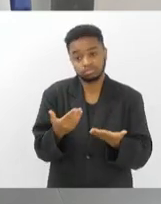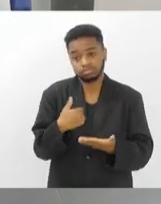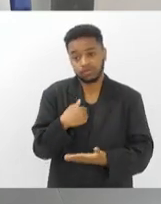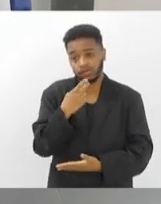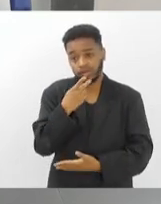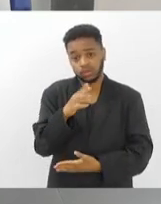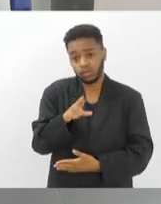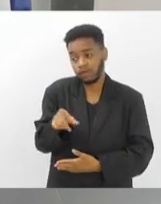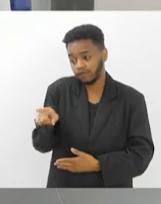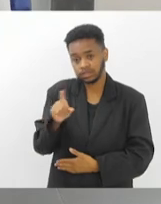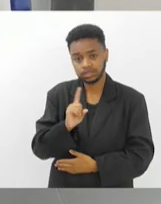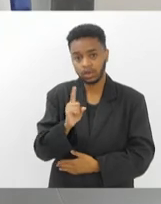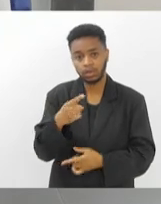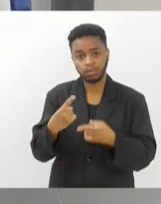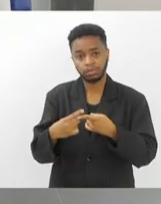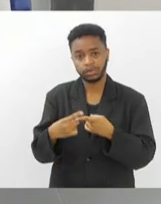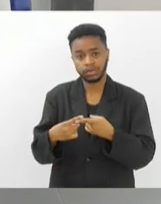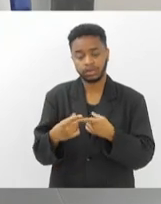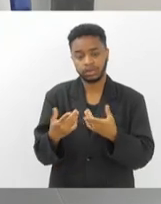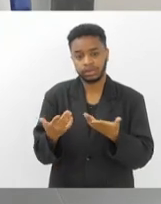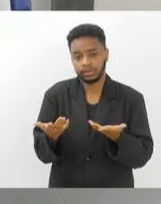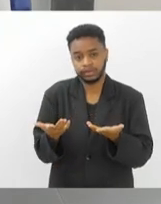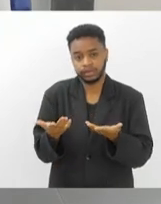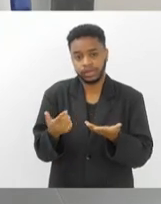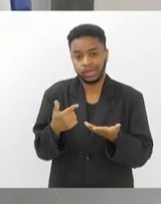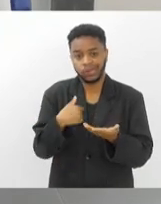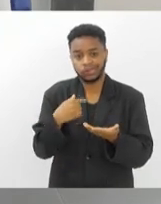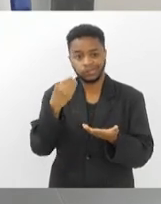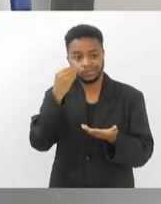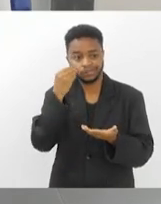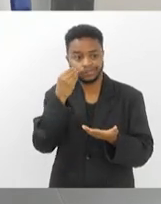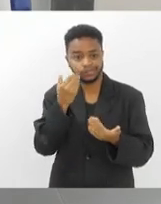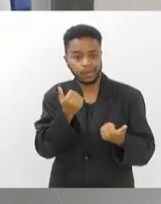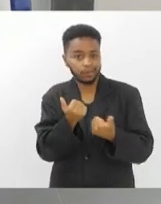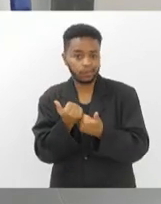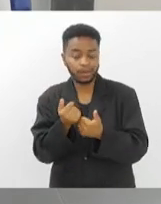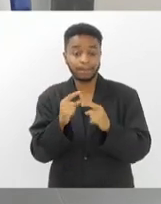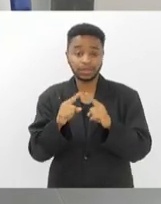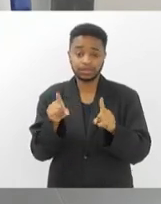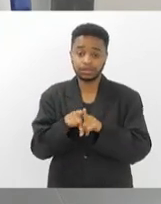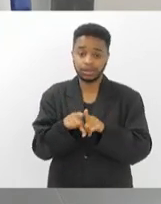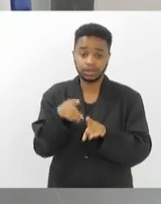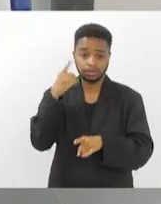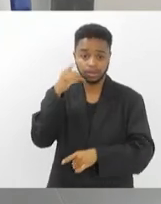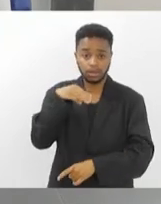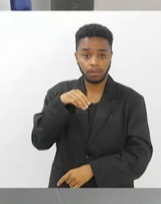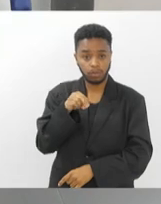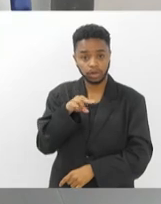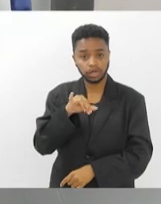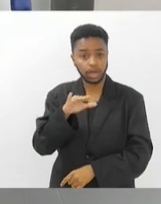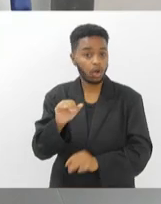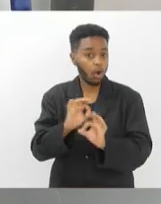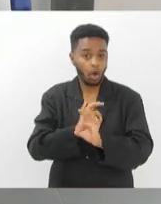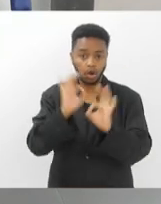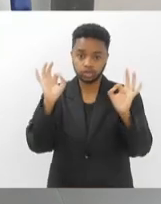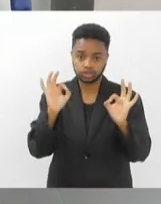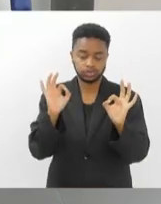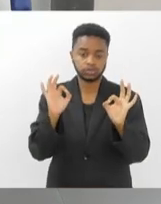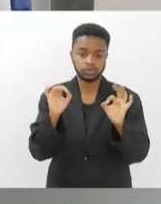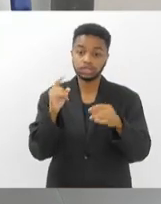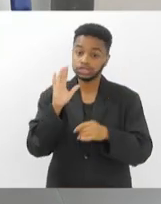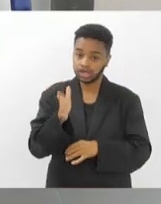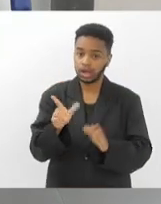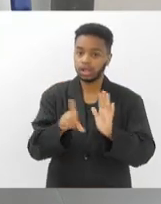não, Mico, para não dizer que eu estou sendo corporativista com um colega da CCJ, mas com o projeto da deputada Mônica Francisco, que é excelente o projeto, que já é